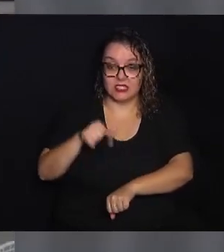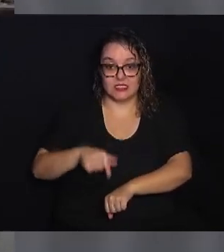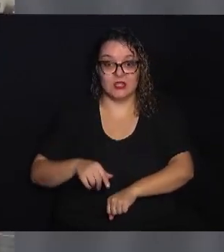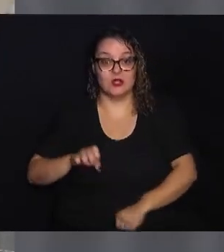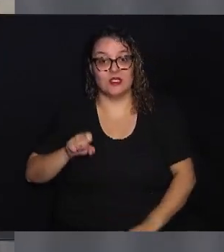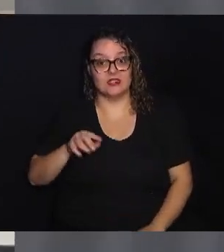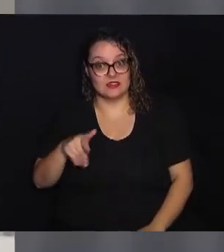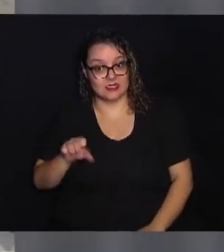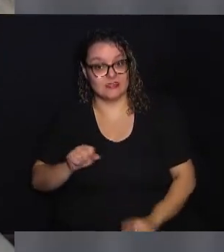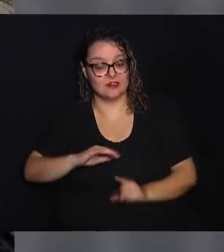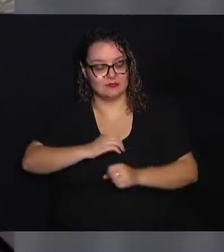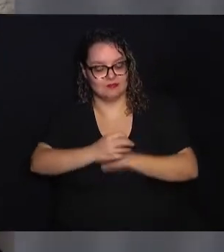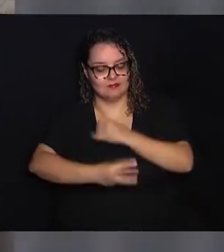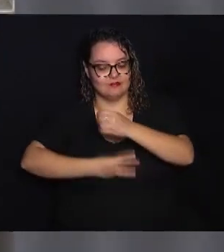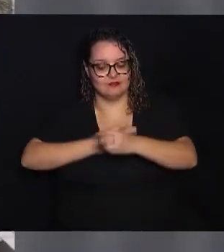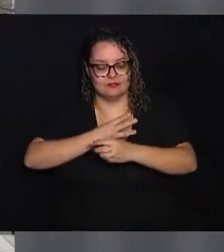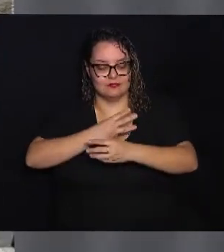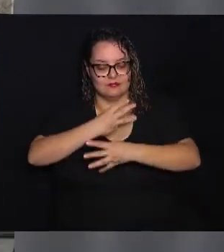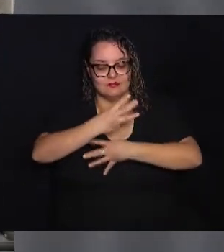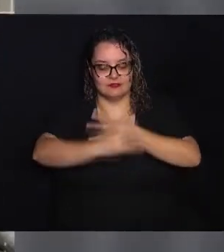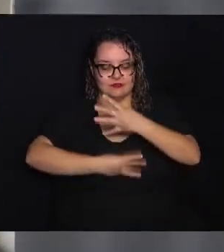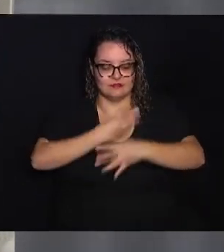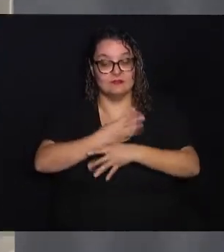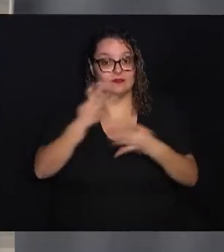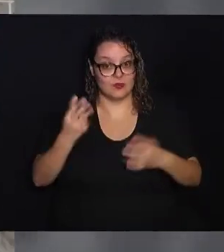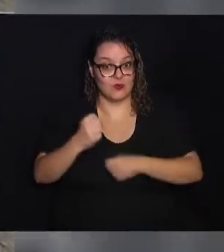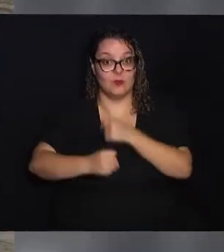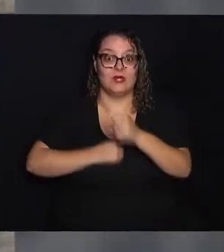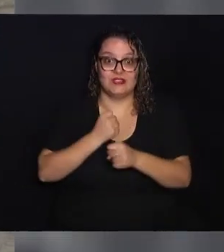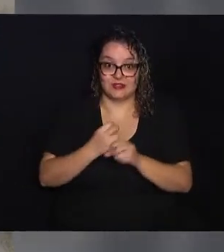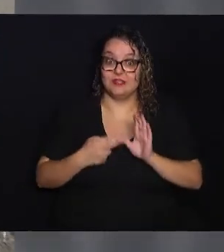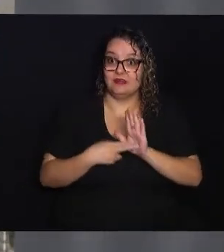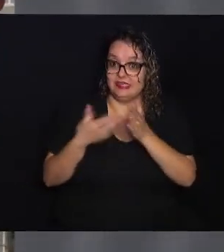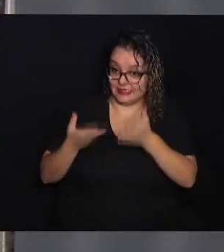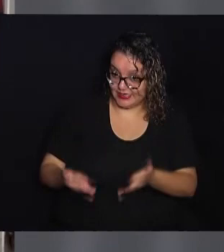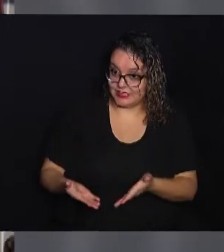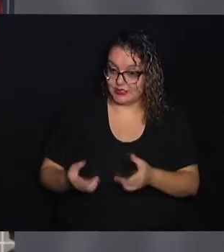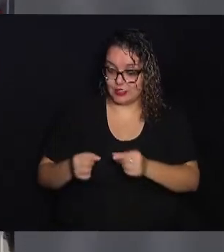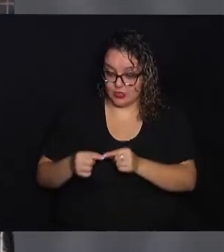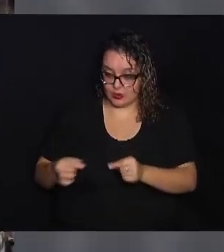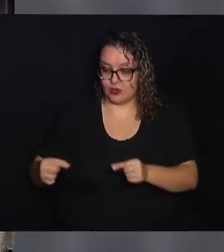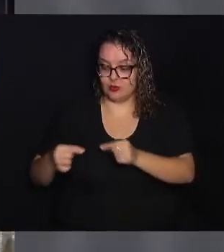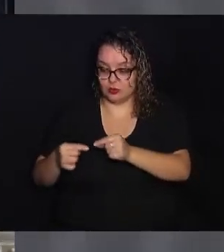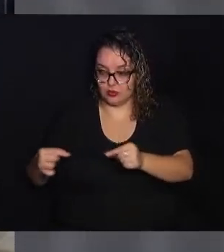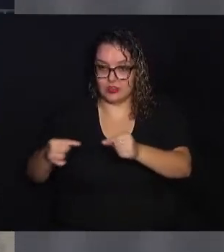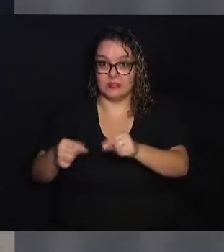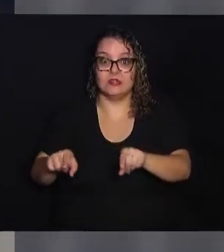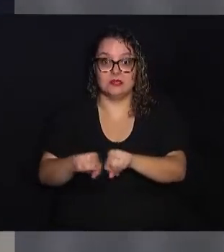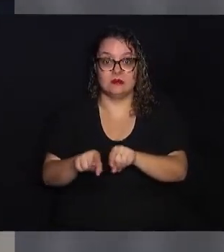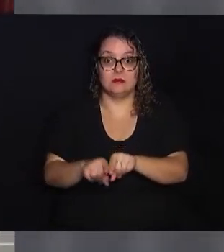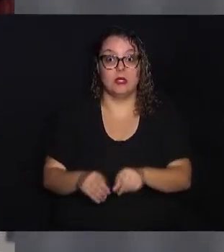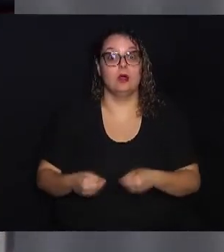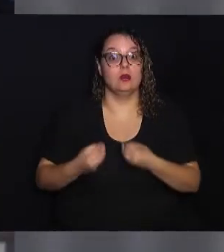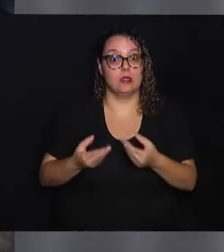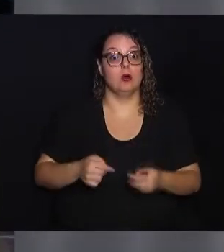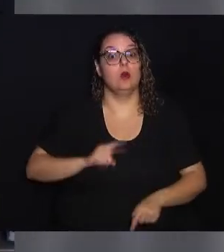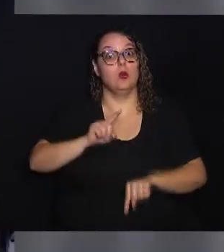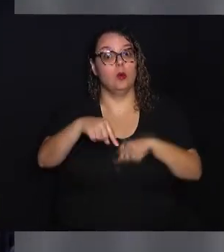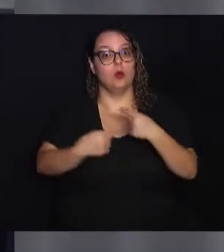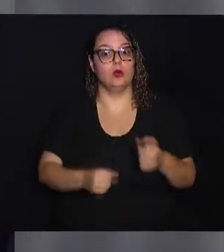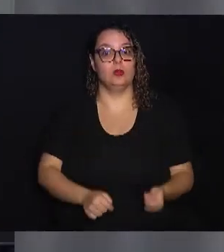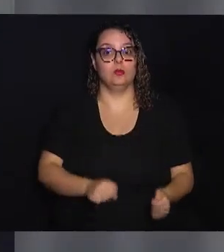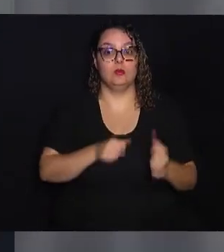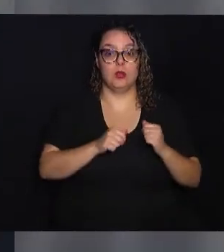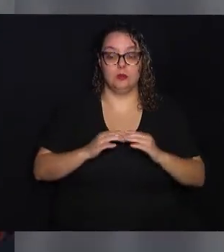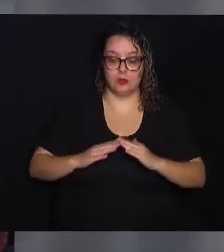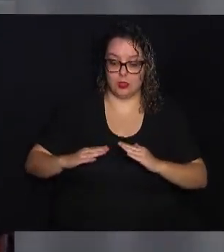maneira estratégica, considerando a estação do ano e a incidência solar referente. Instalar esses painéis verticais também